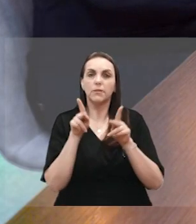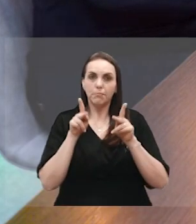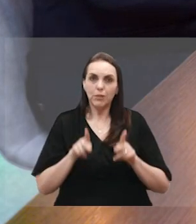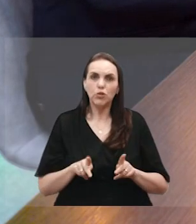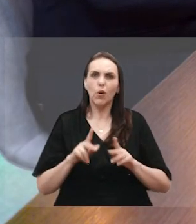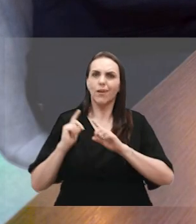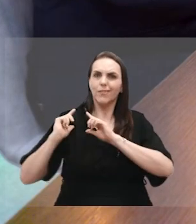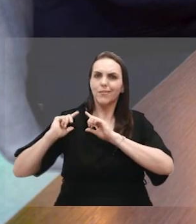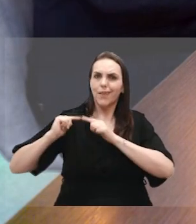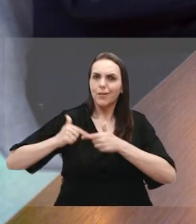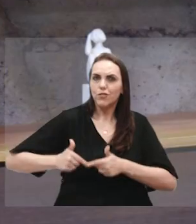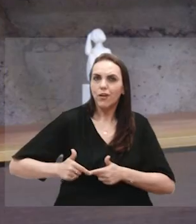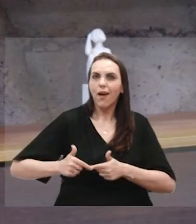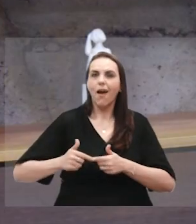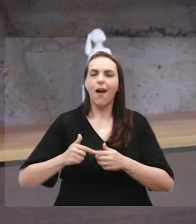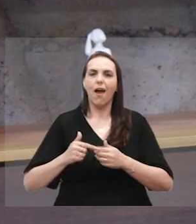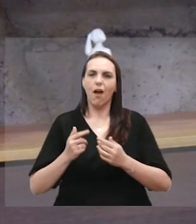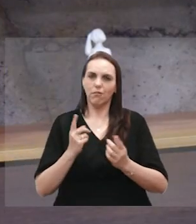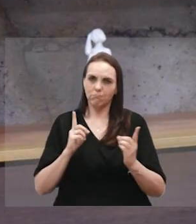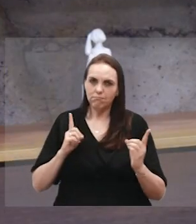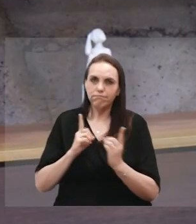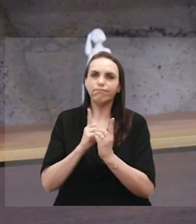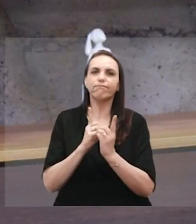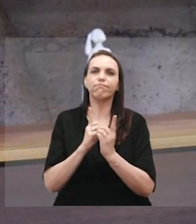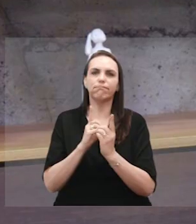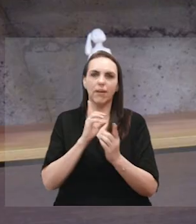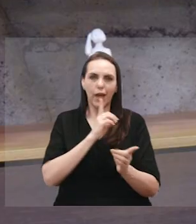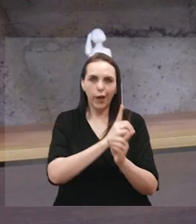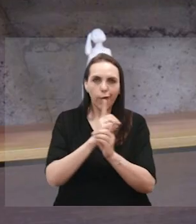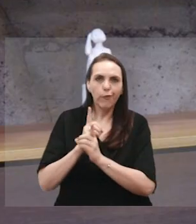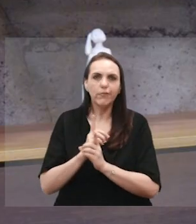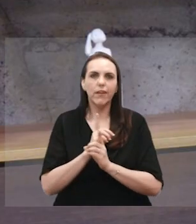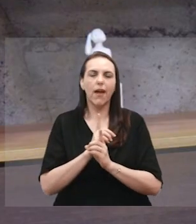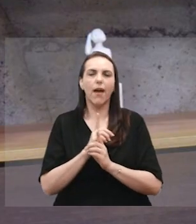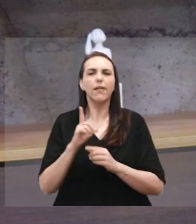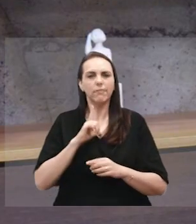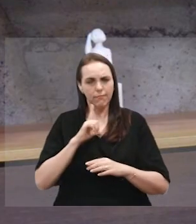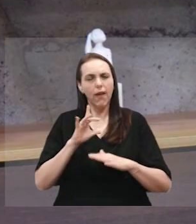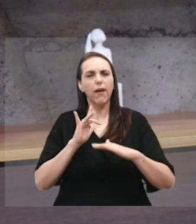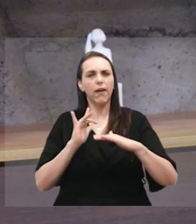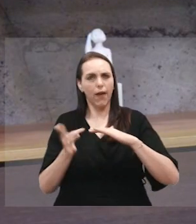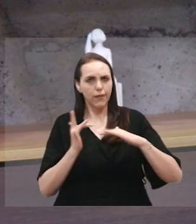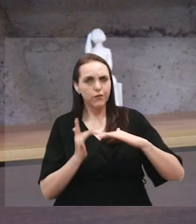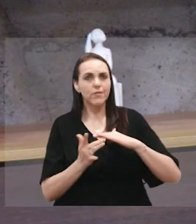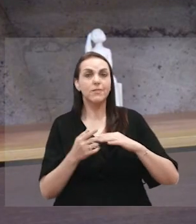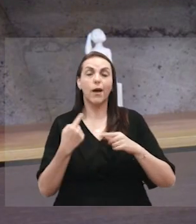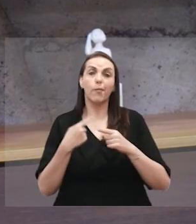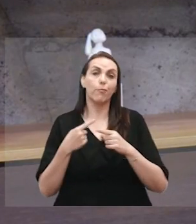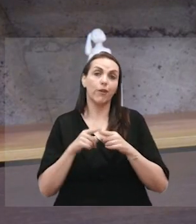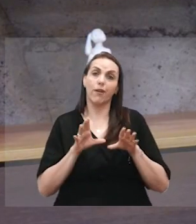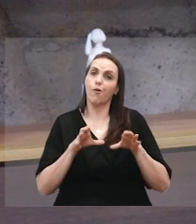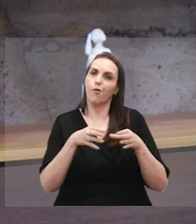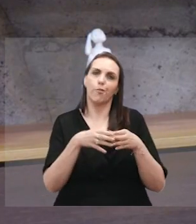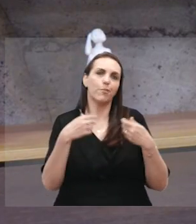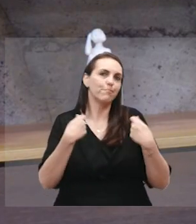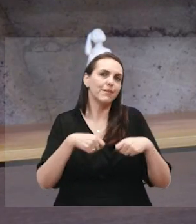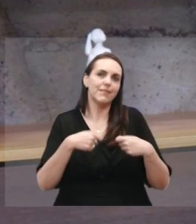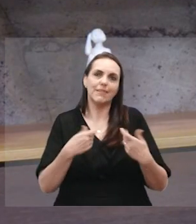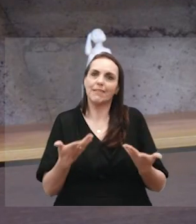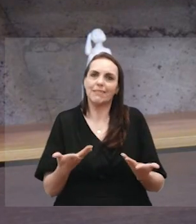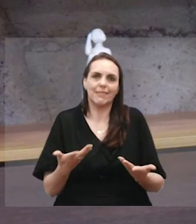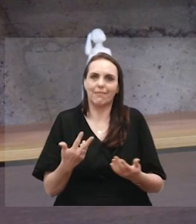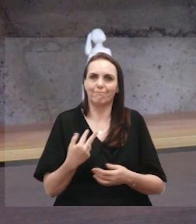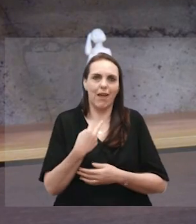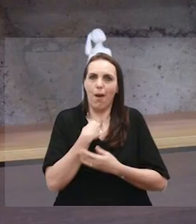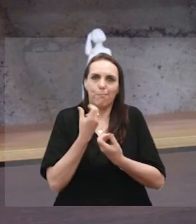um estilo mais tradicional, do corpo a corpo, enfim, ele ainda tem uma rede social porque a equipe vai dizer, não